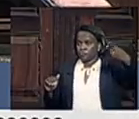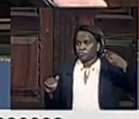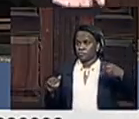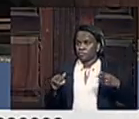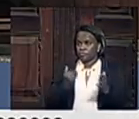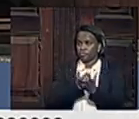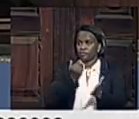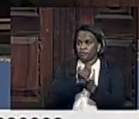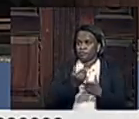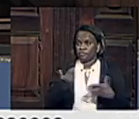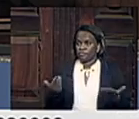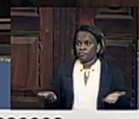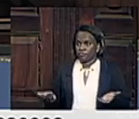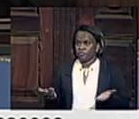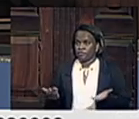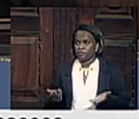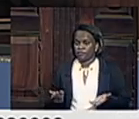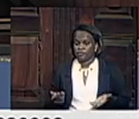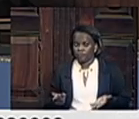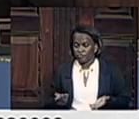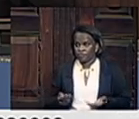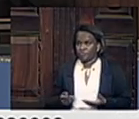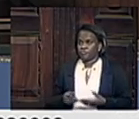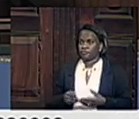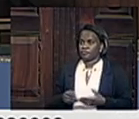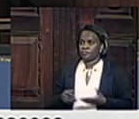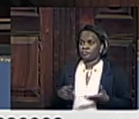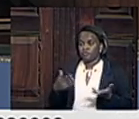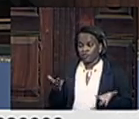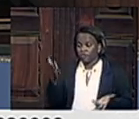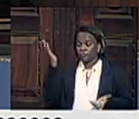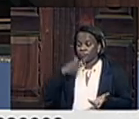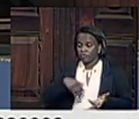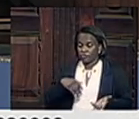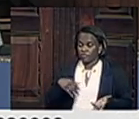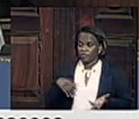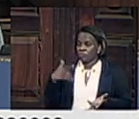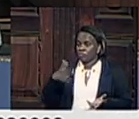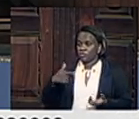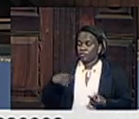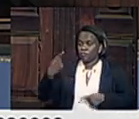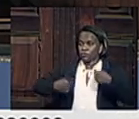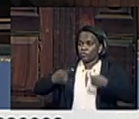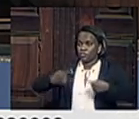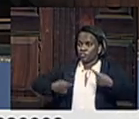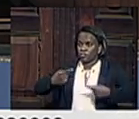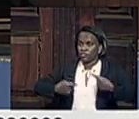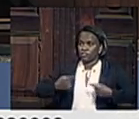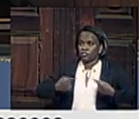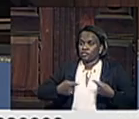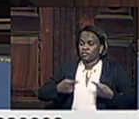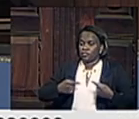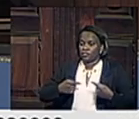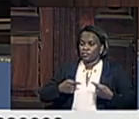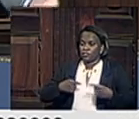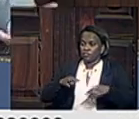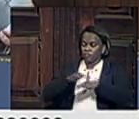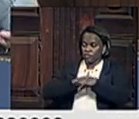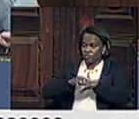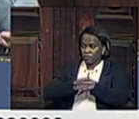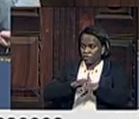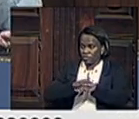estado sobe mais ainda, o que mostra que não há uma política